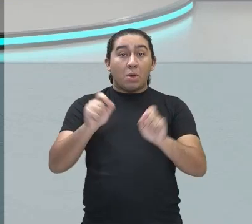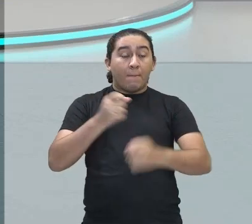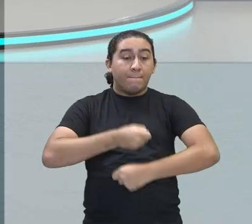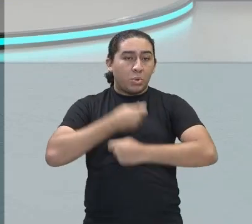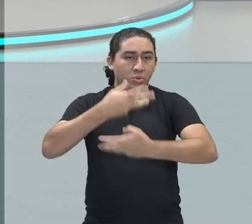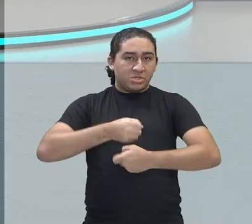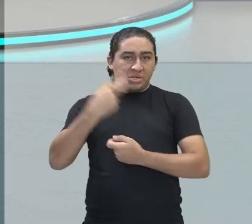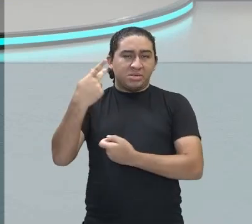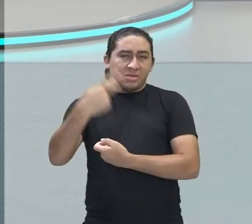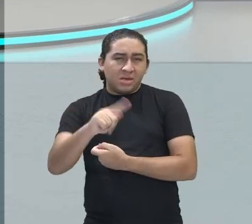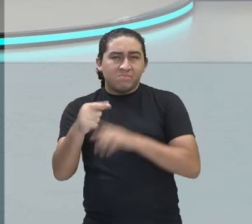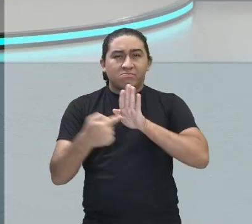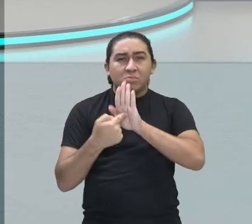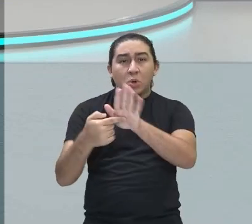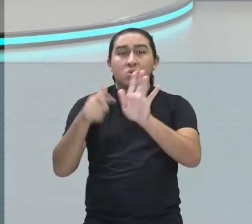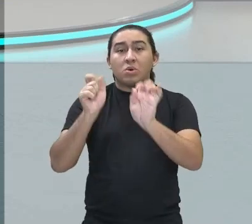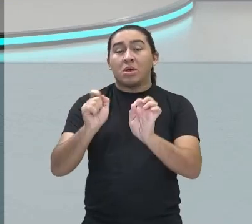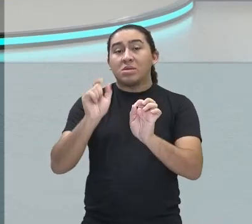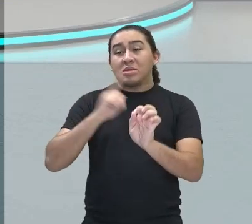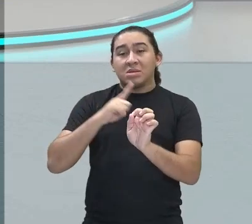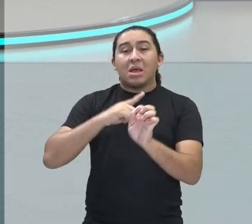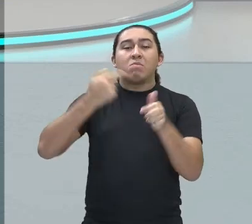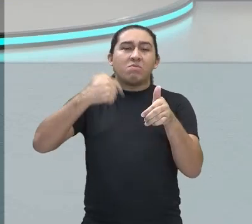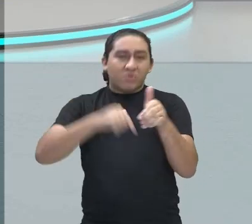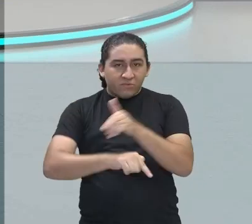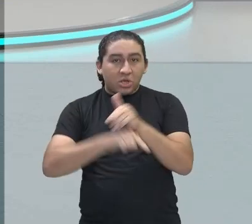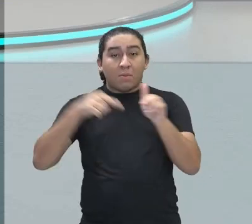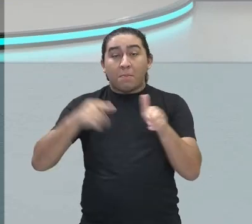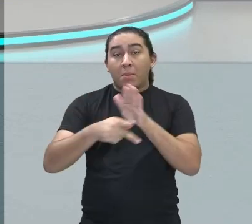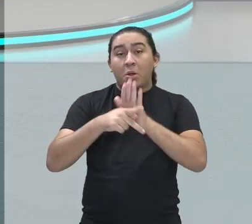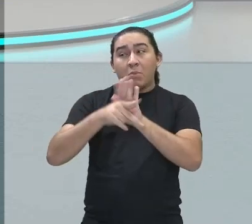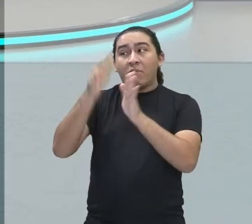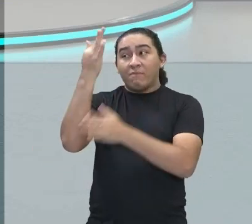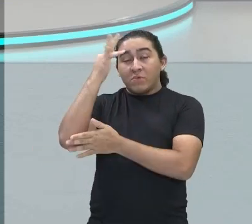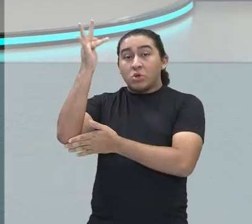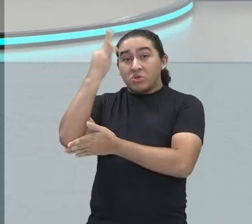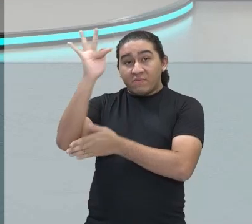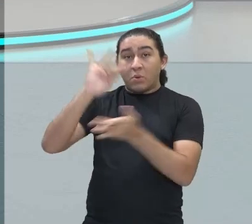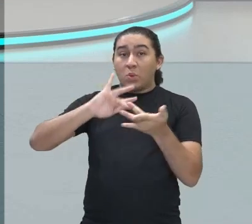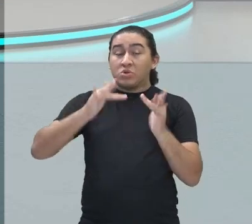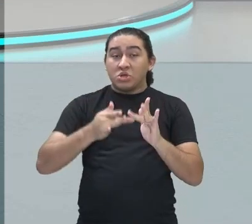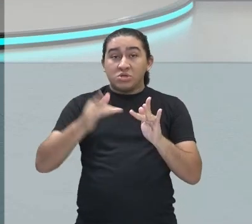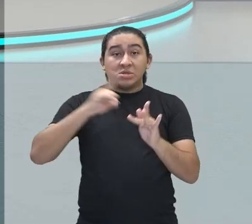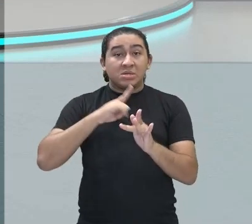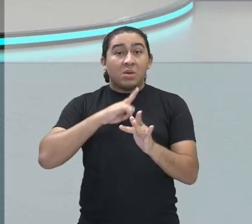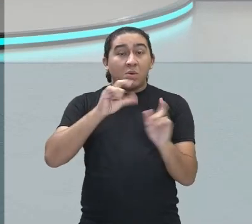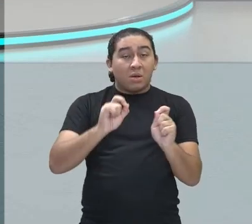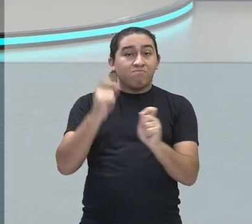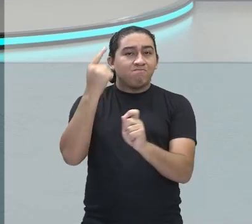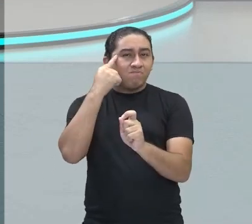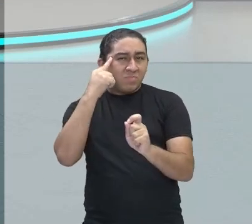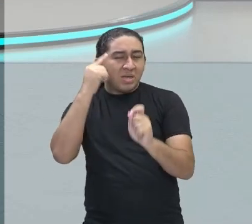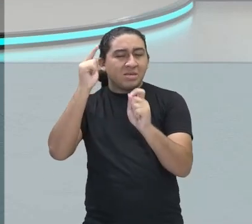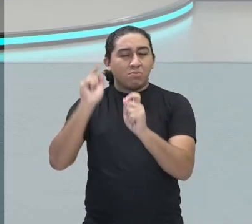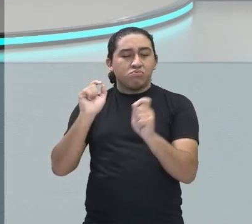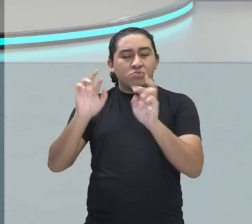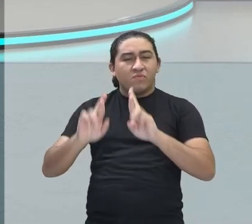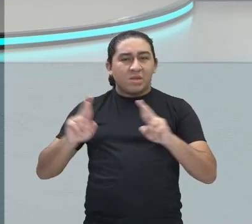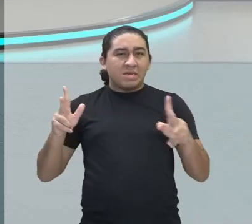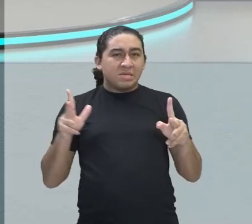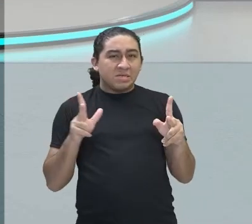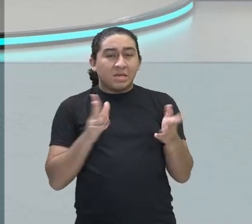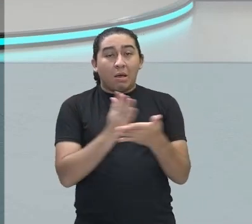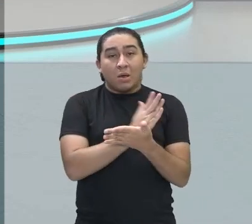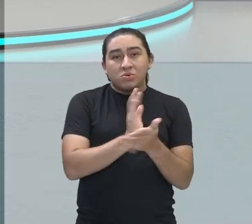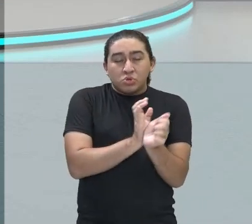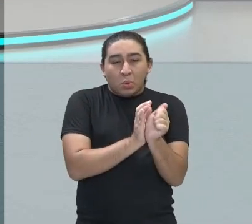poesia apresenta uma profundidade filosófica em meio a imagens etéreas, às vezes sombrias.